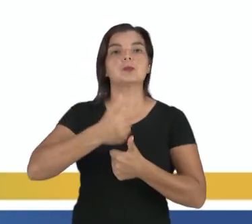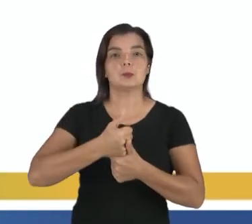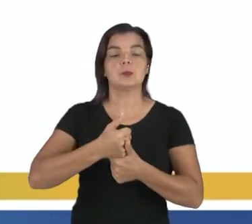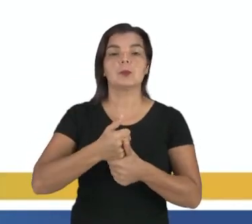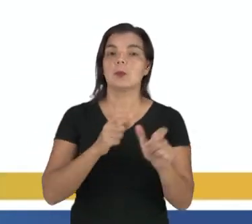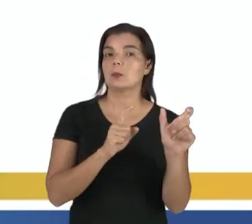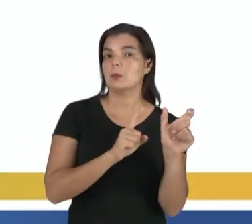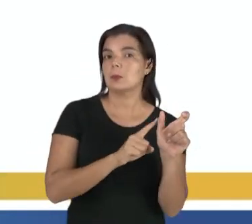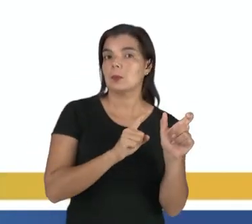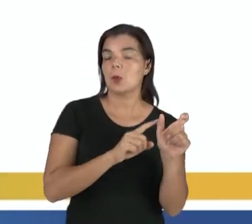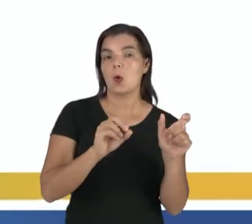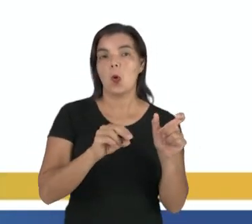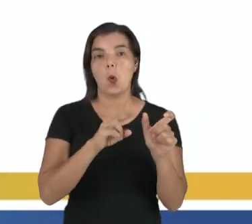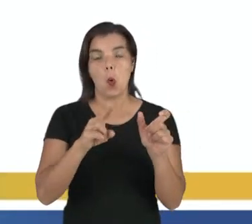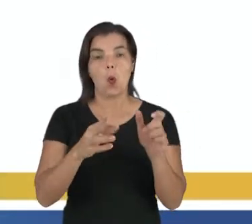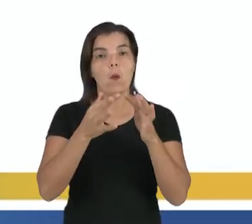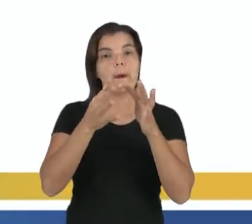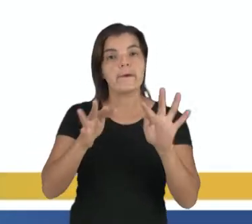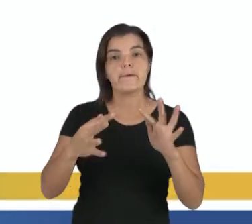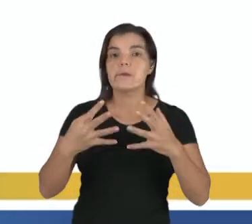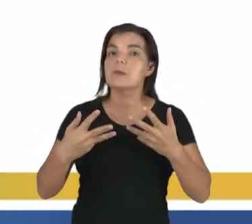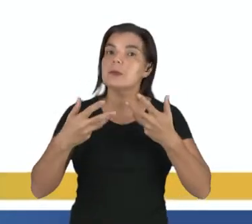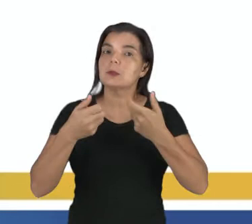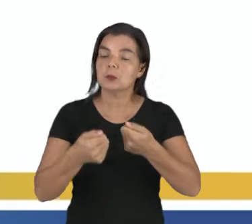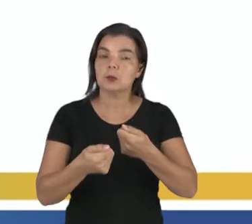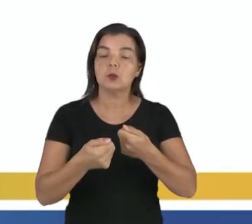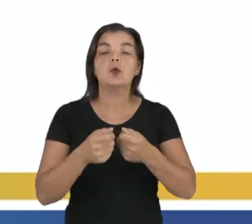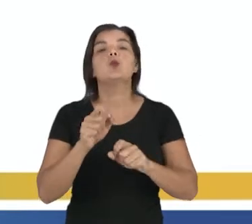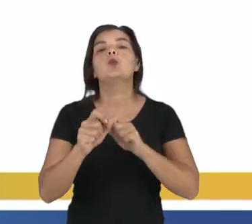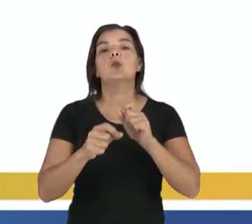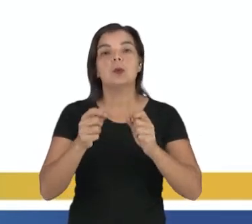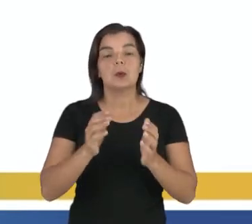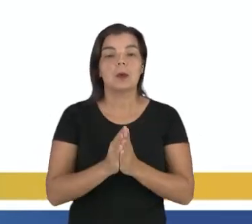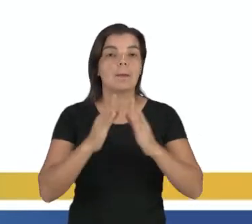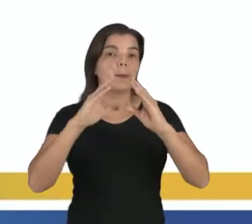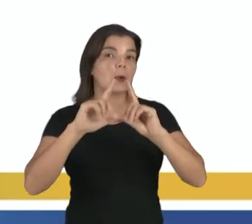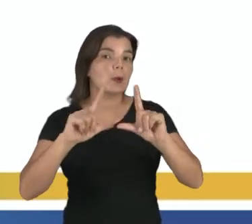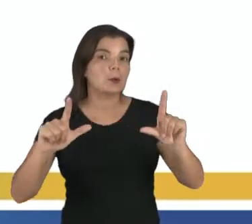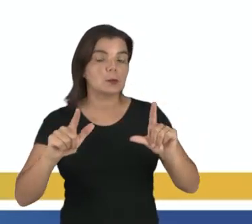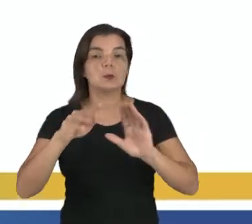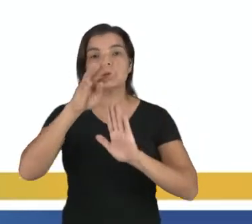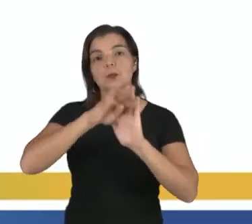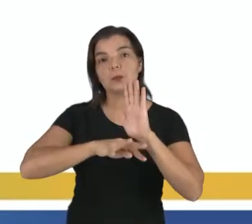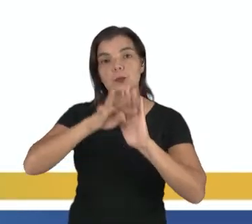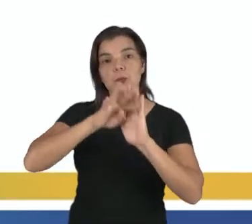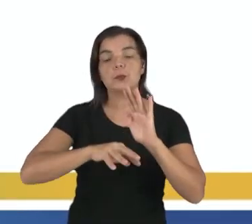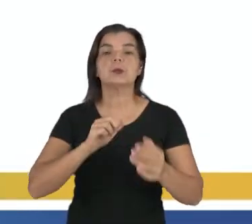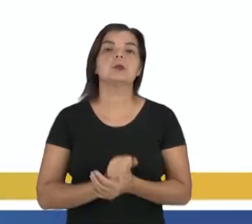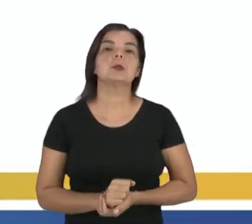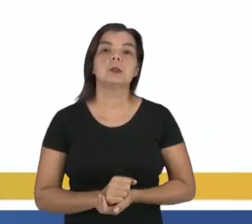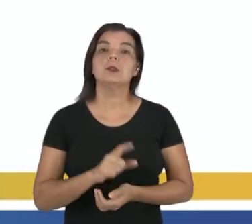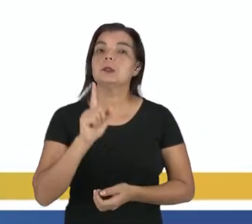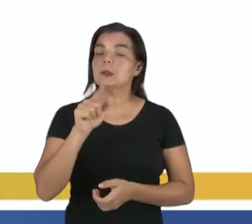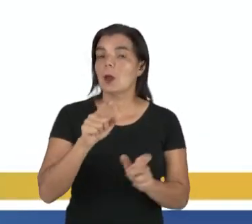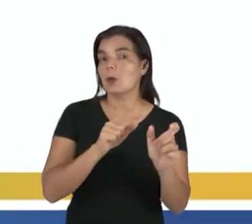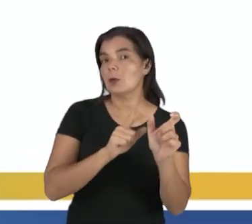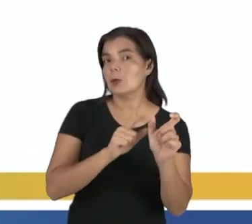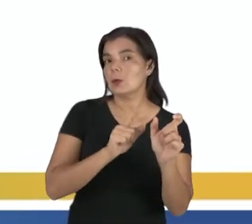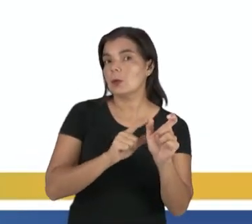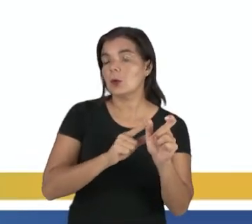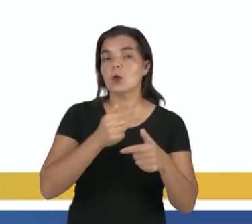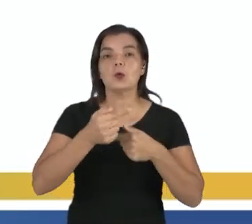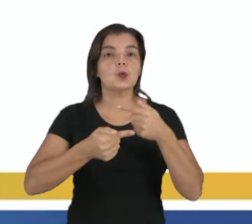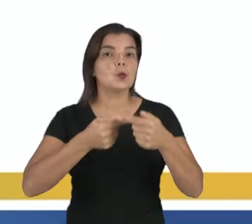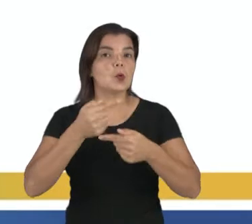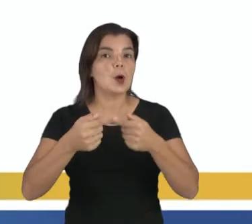seja palavras ou seja uma frase inteira, gerando mais clareza no texto. São conectivos que